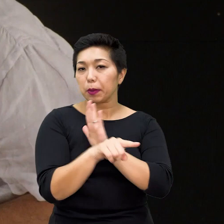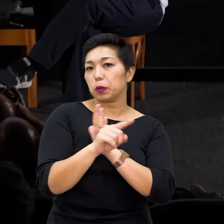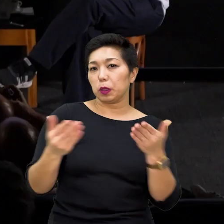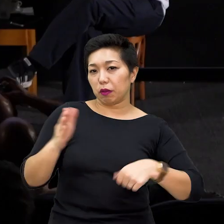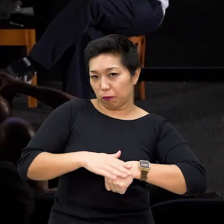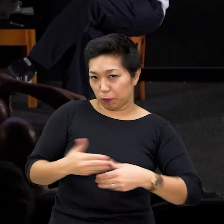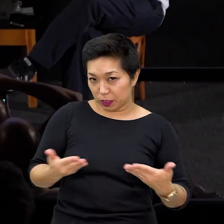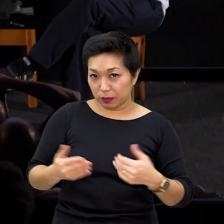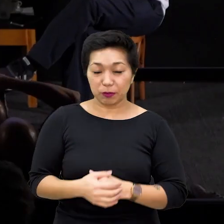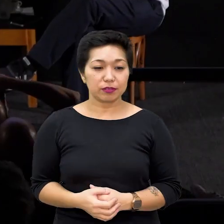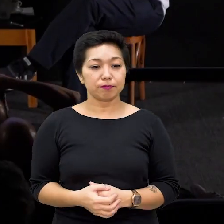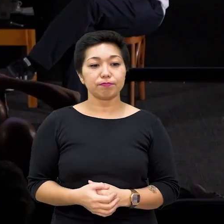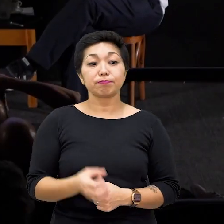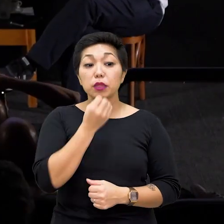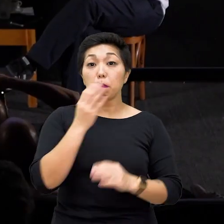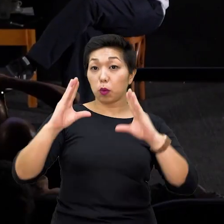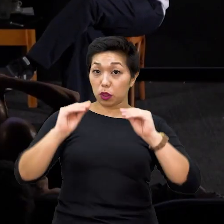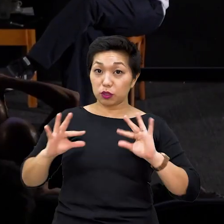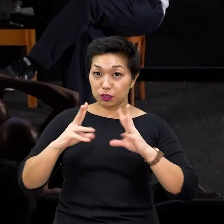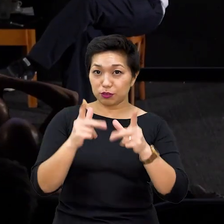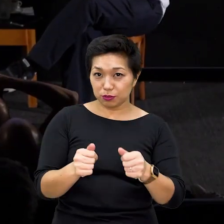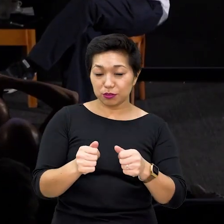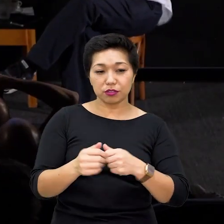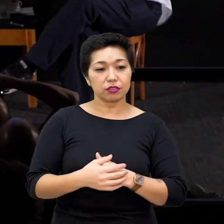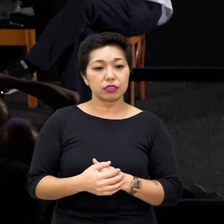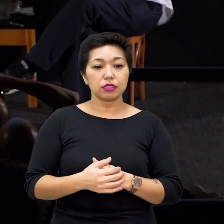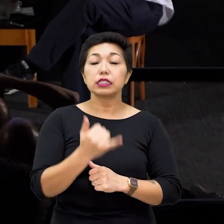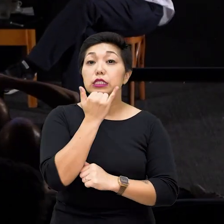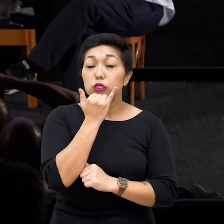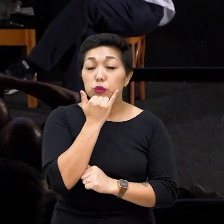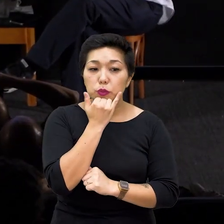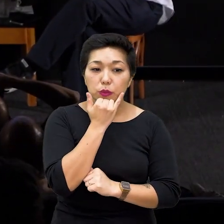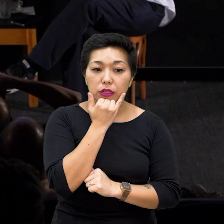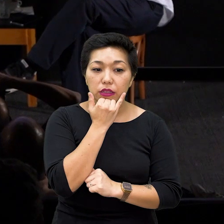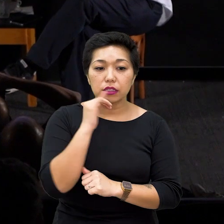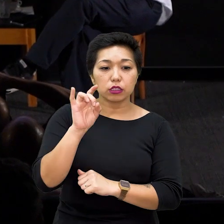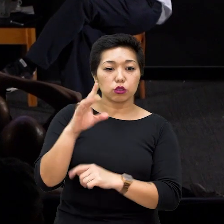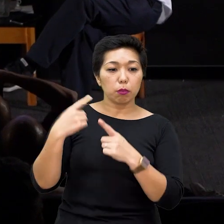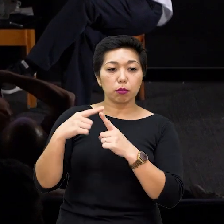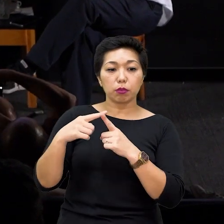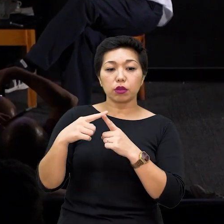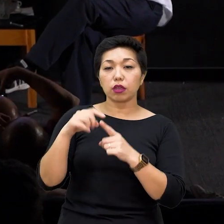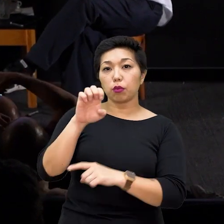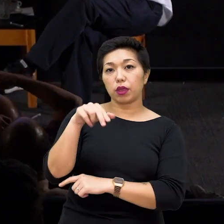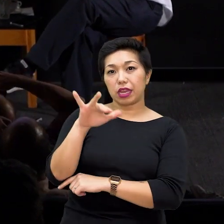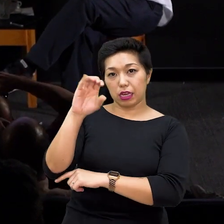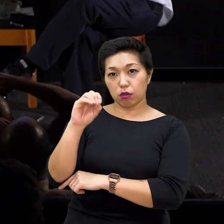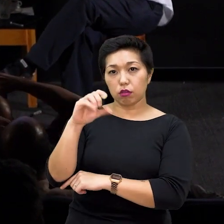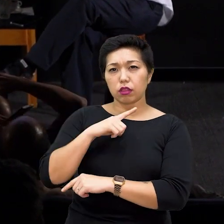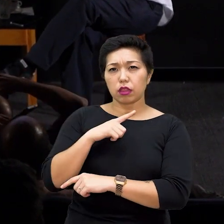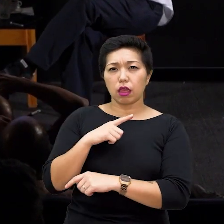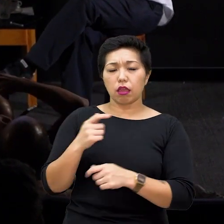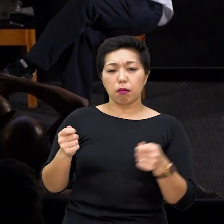também. Bem, boa noite a todos. Para mim, perdão, rapidamente, perdão. Só porque o Enio está rodando com uma